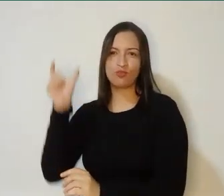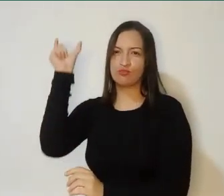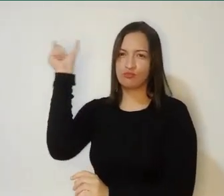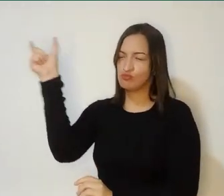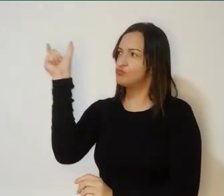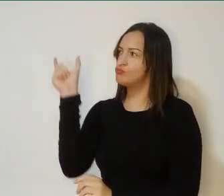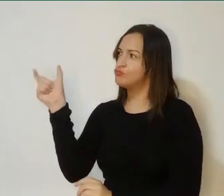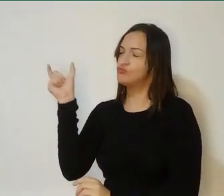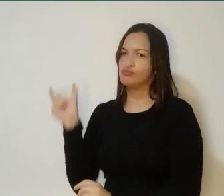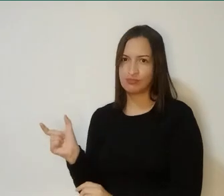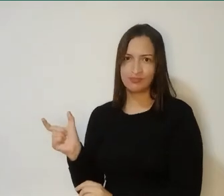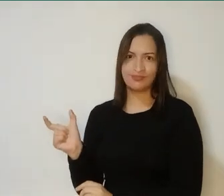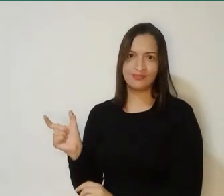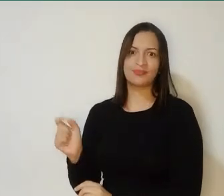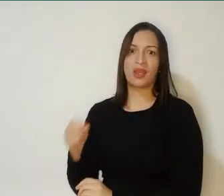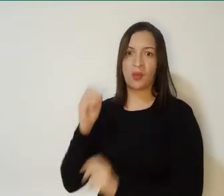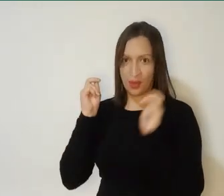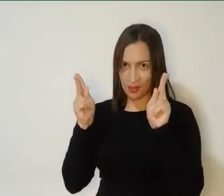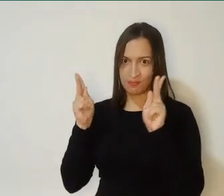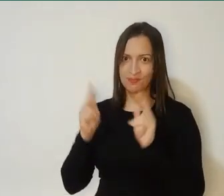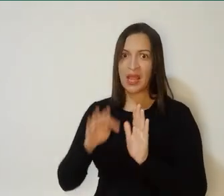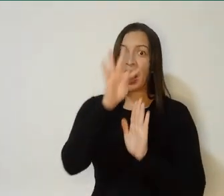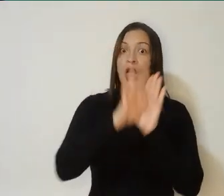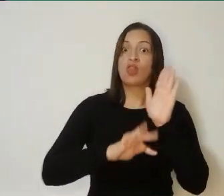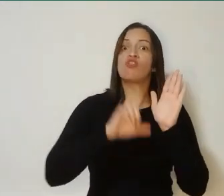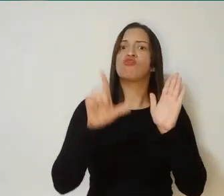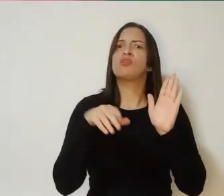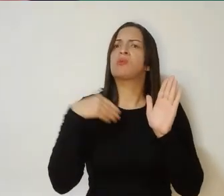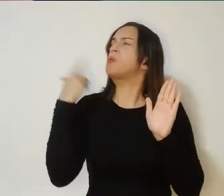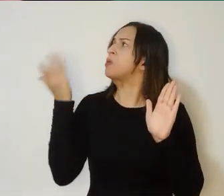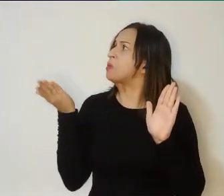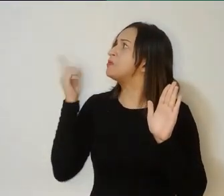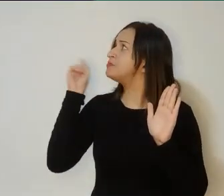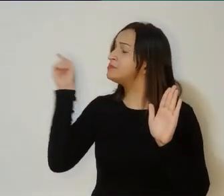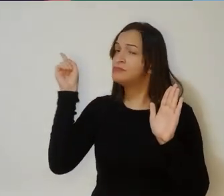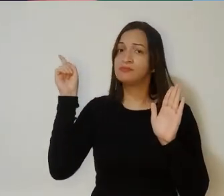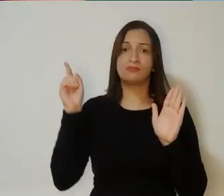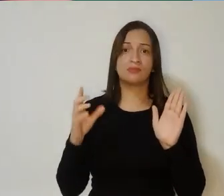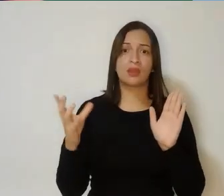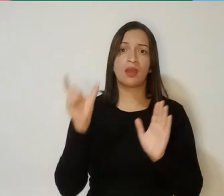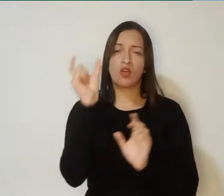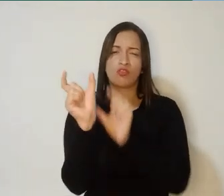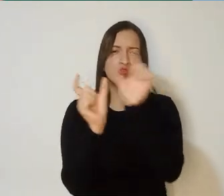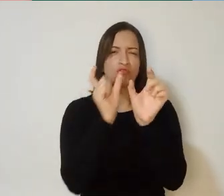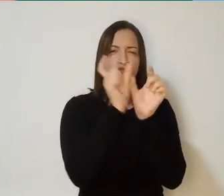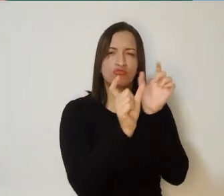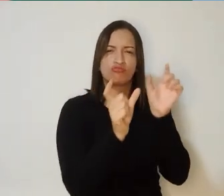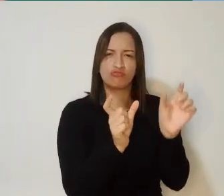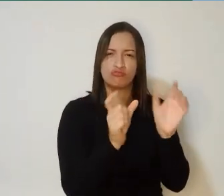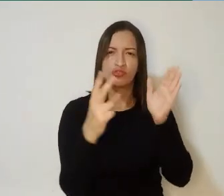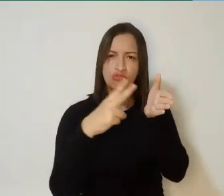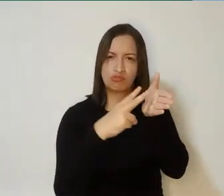leitura rápida dessa definição que a gente tem aqui no quadro. O que é um texto literário? É um conjunto